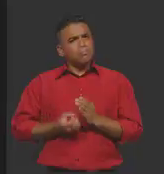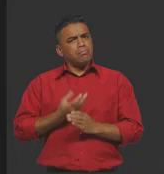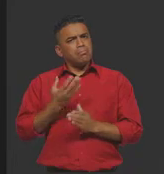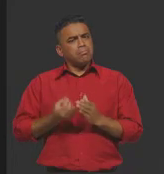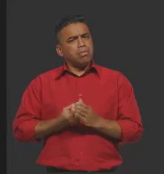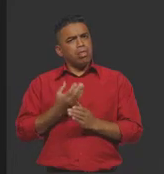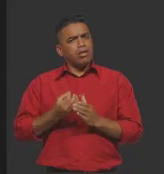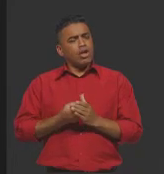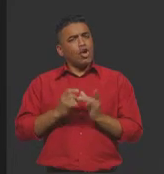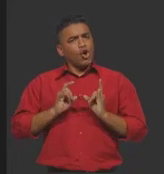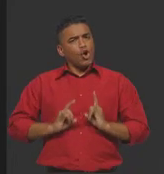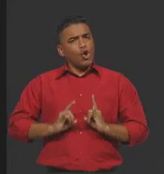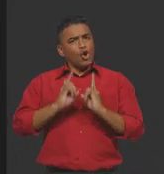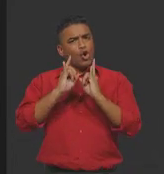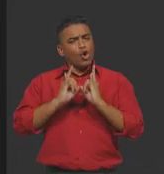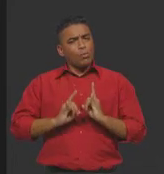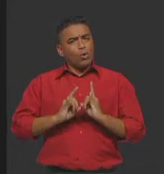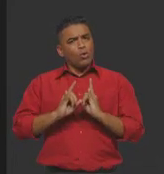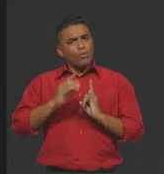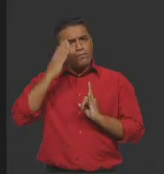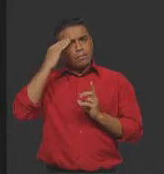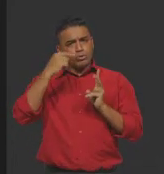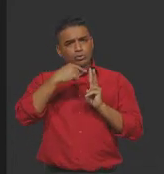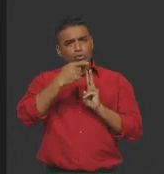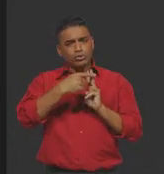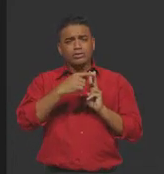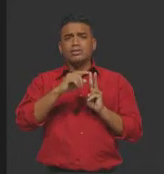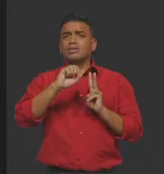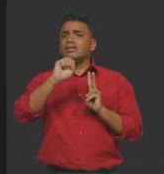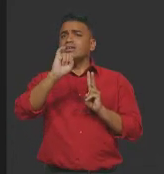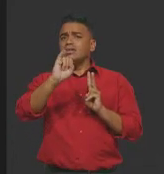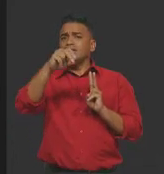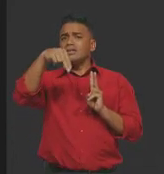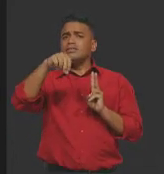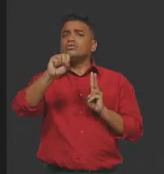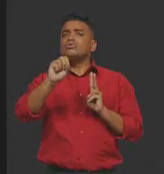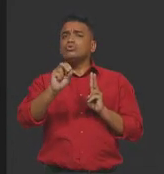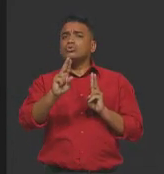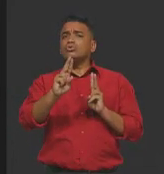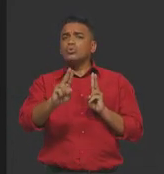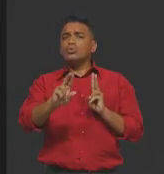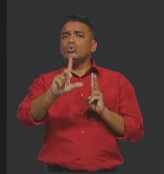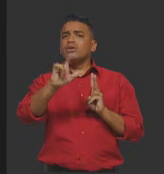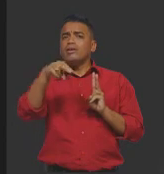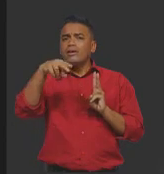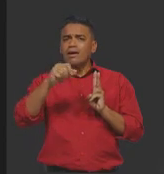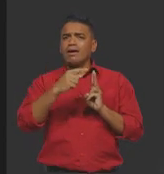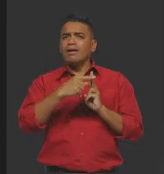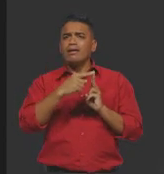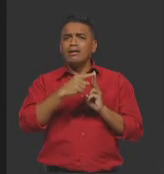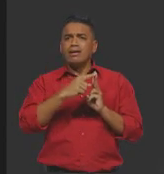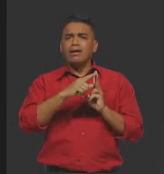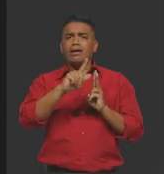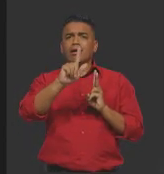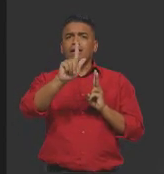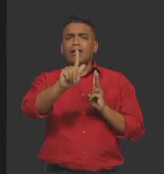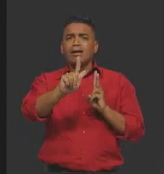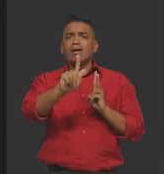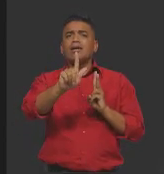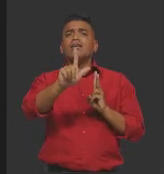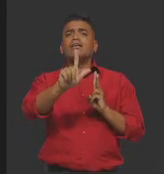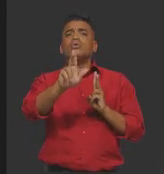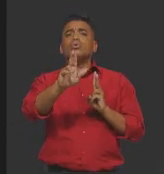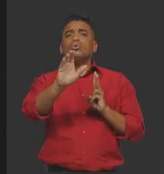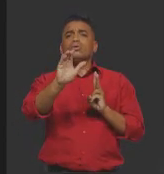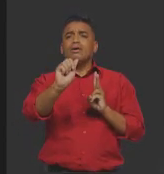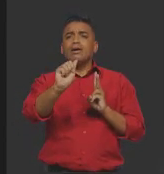hormônios muito famosos, que são a insulina e o glucagon. E esses hormônios, eles se autorregulam. A insulina ela